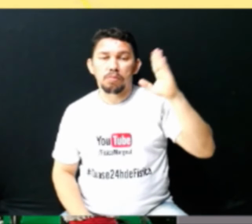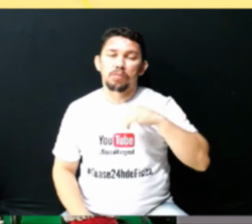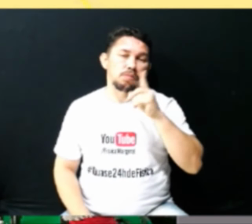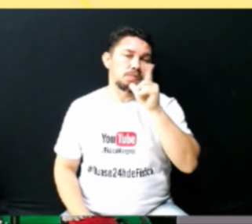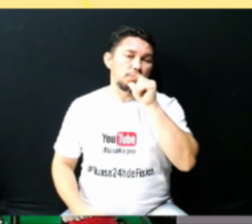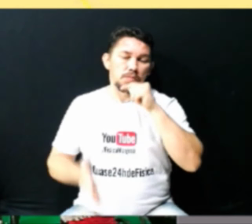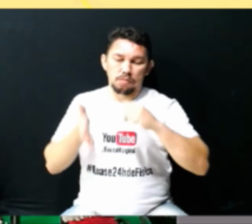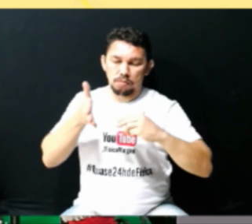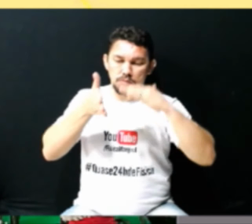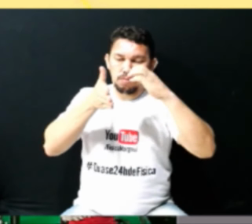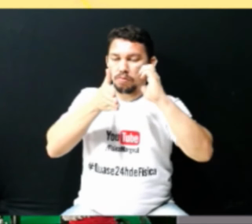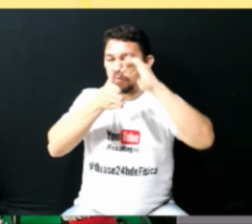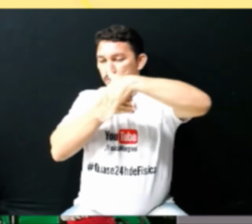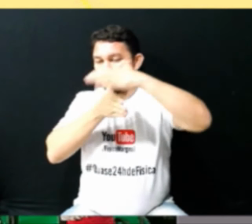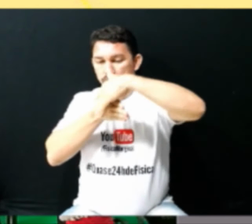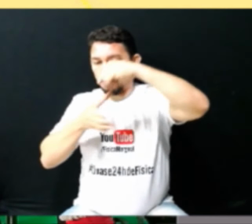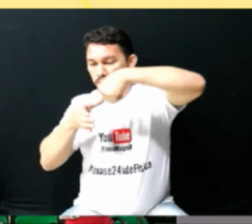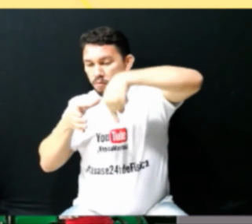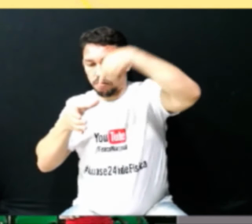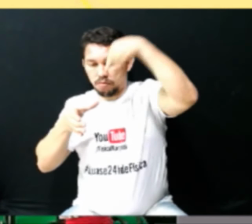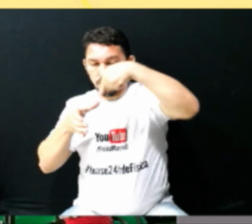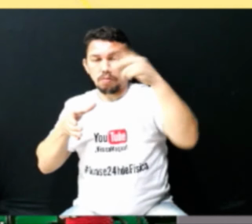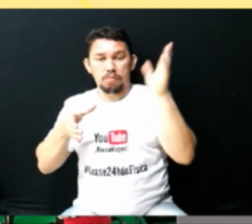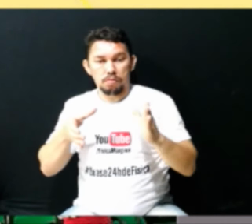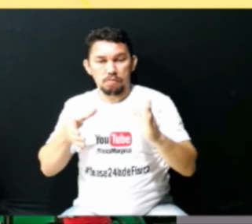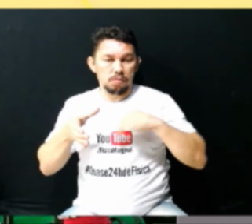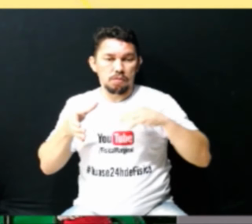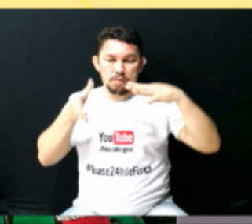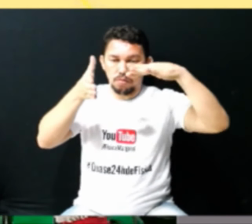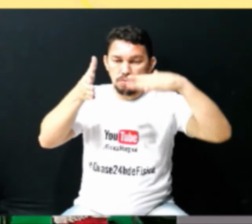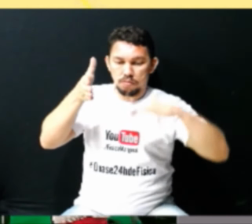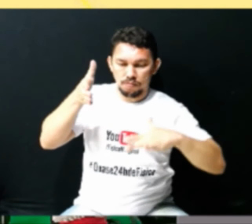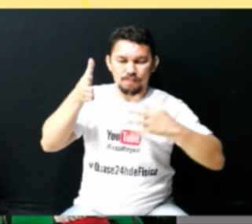aqui, então se, por exemplo, no Brasil, quando há estiagem, a gente tem uma